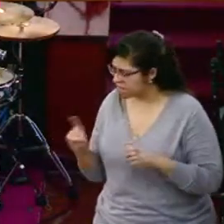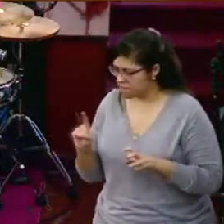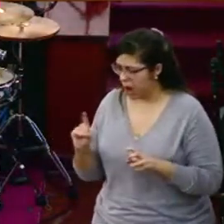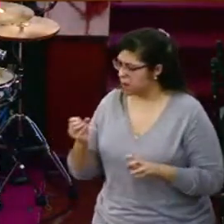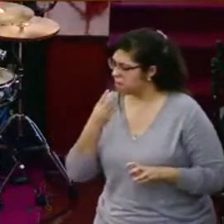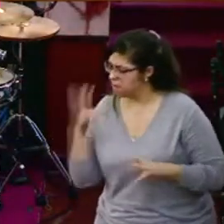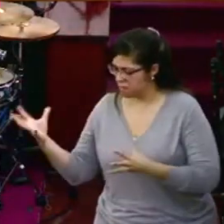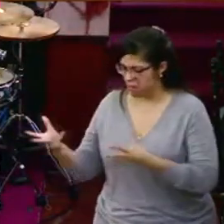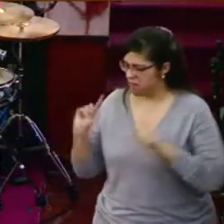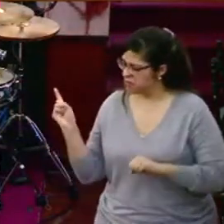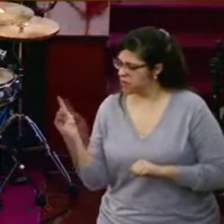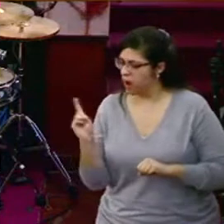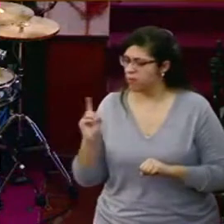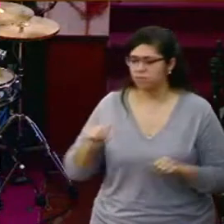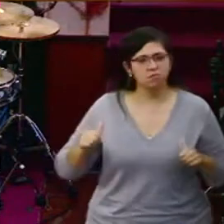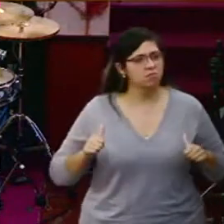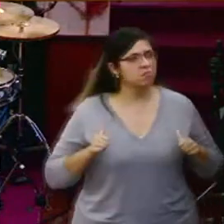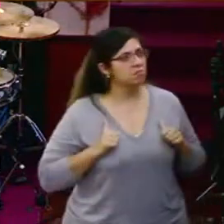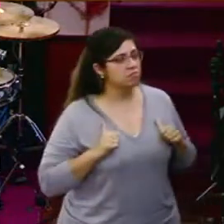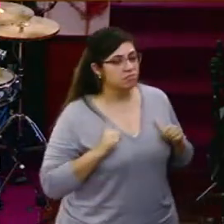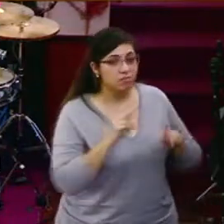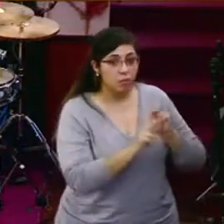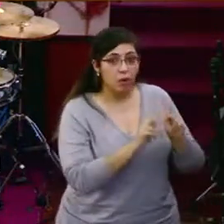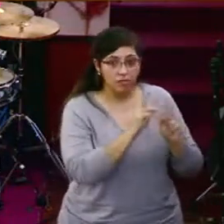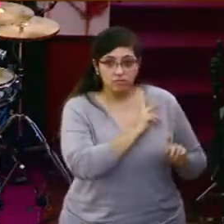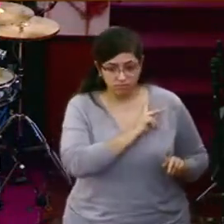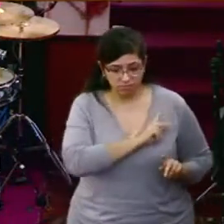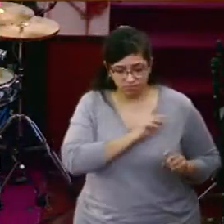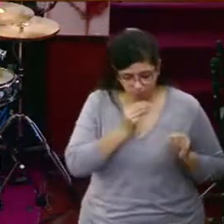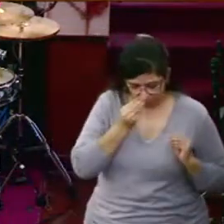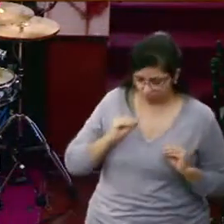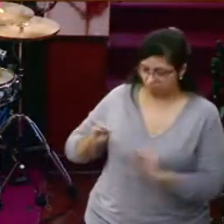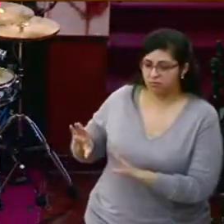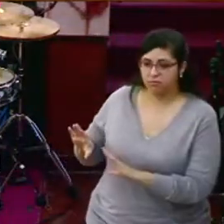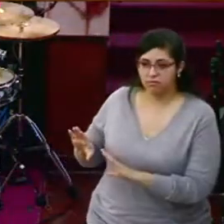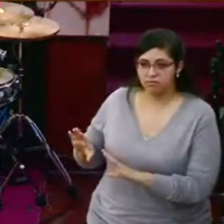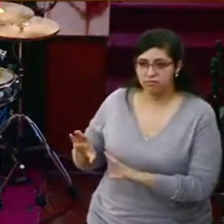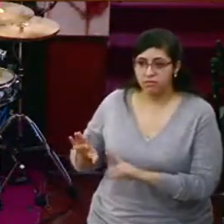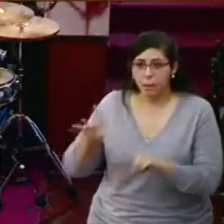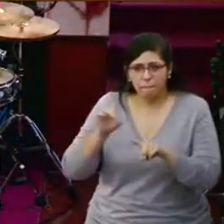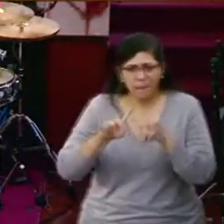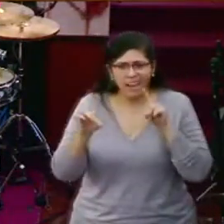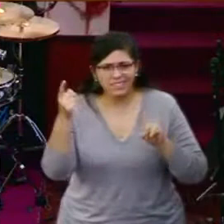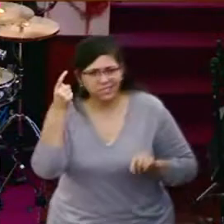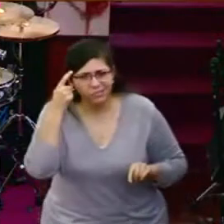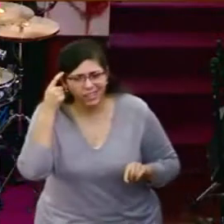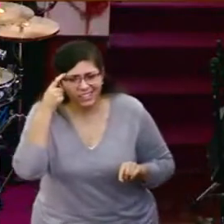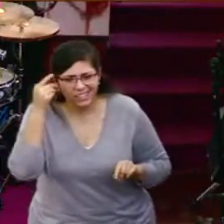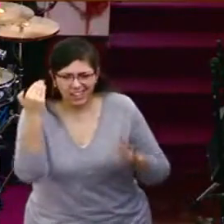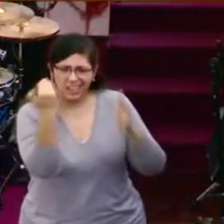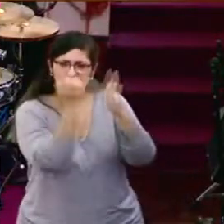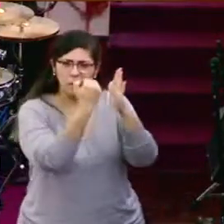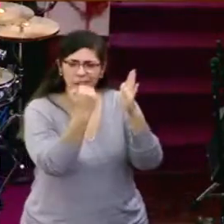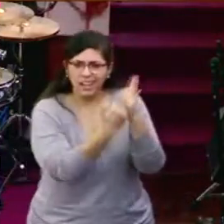bem-vindos neste lugar e como entender isso é plano de deus mas é plano de deus eu